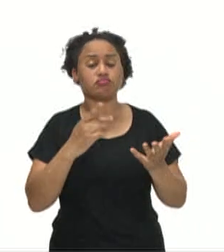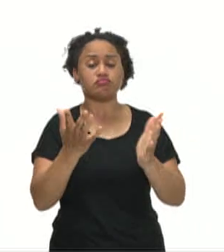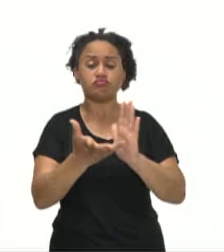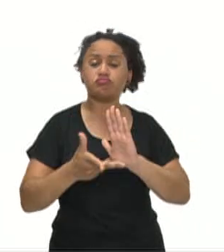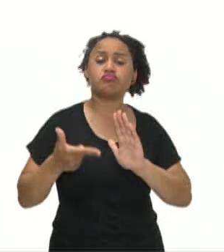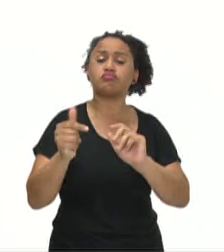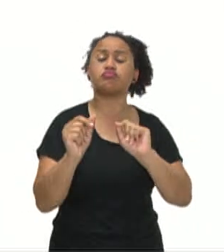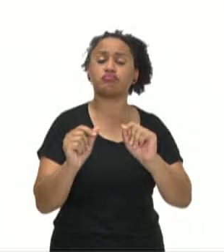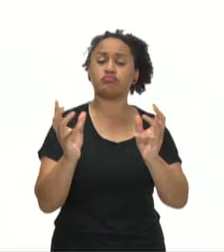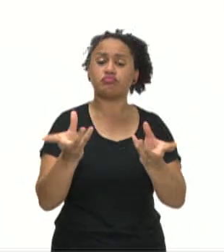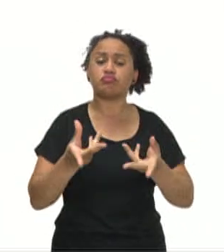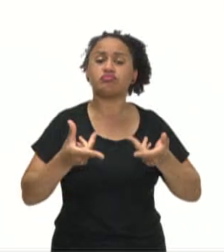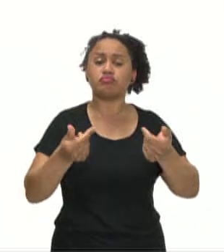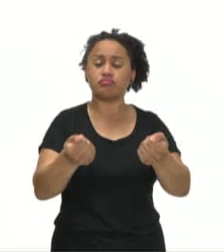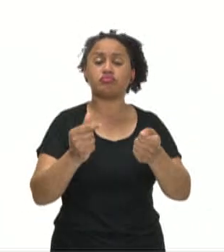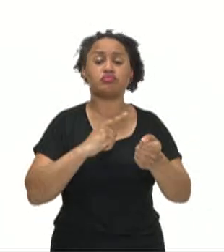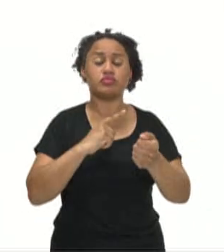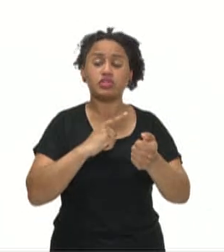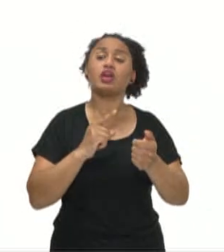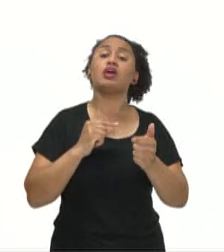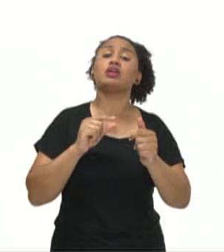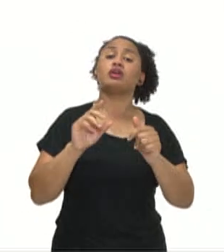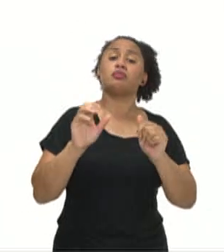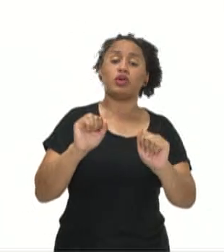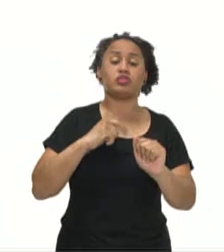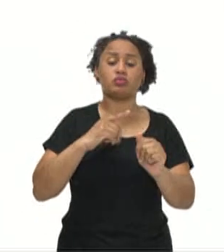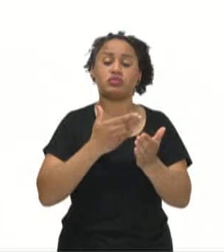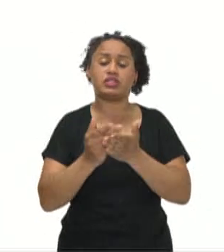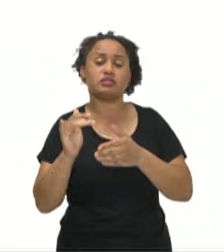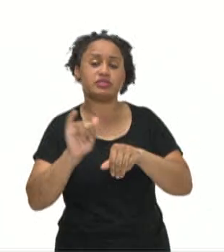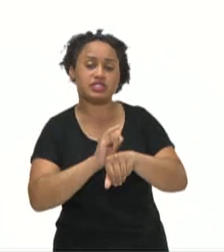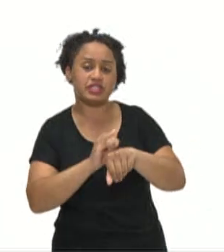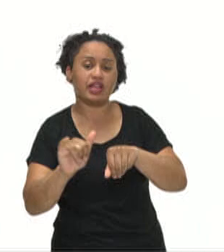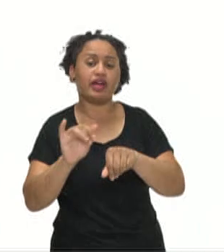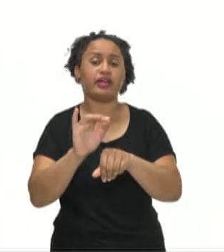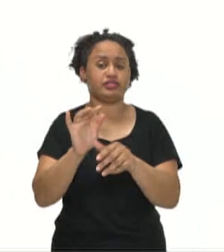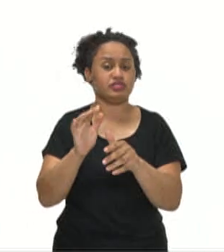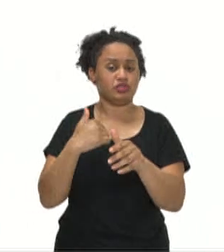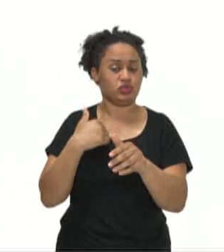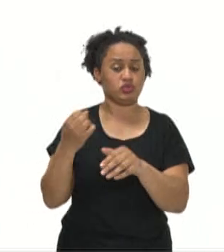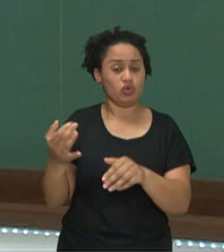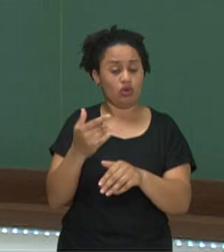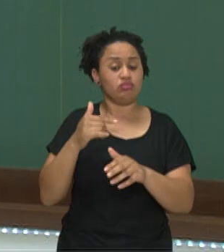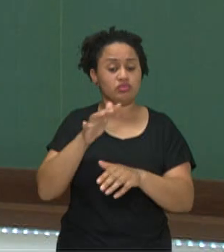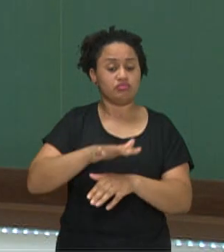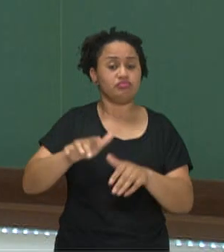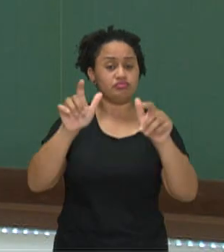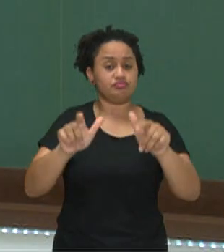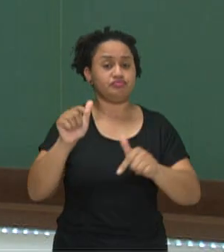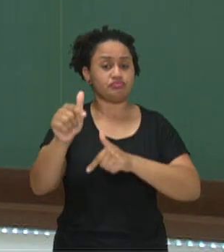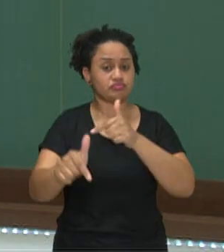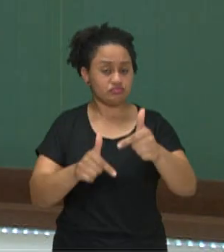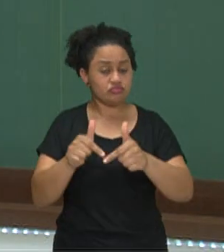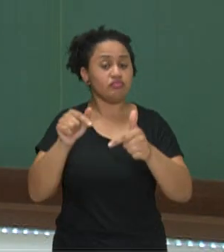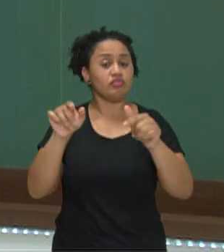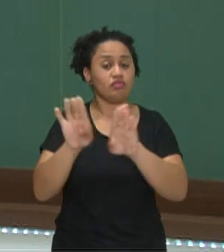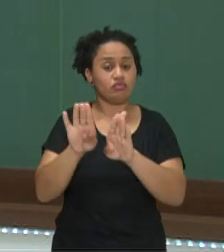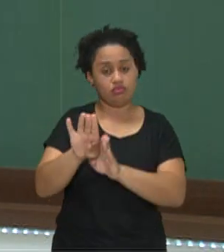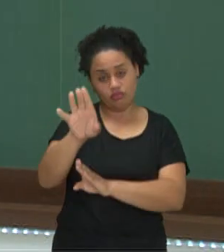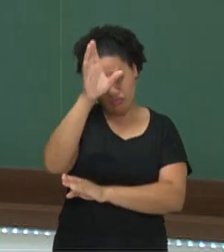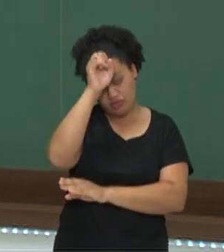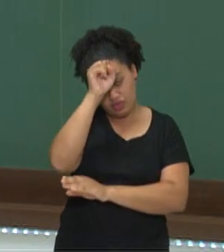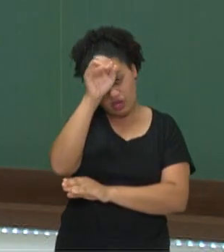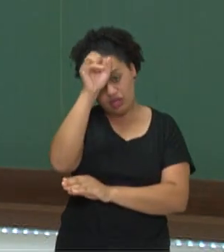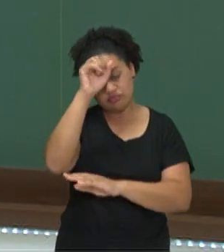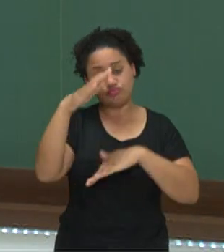para implementar determinadas ferramentas e técnicas, né, no ambiente de trabalho. Então, isso também é aprendizagem. Você aprendeu a se